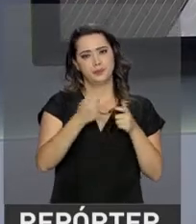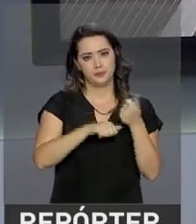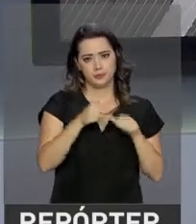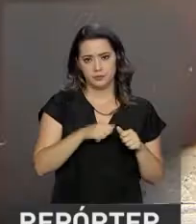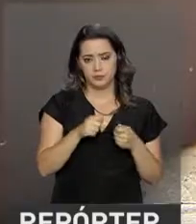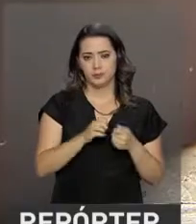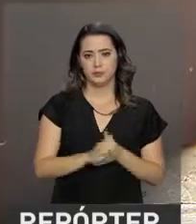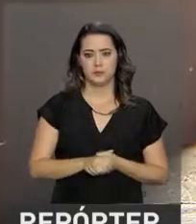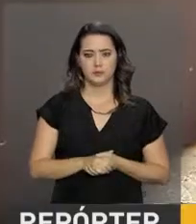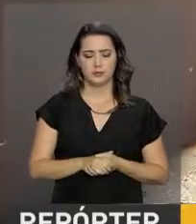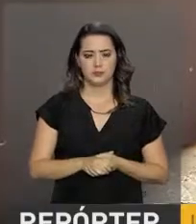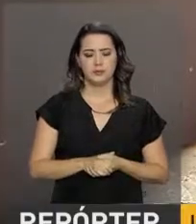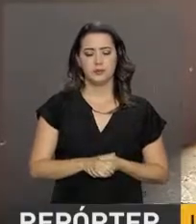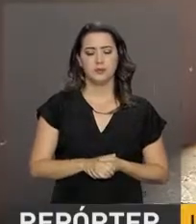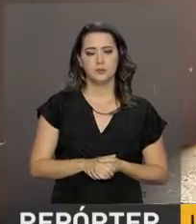história.